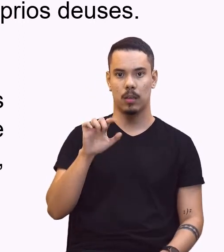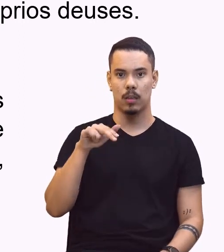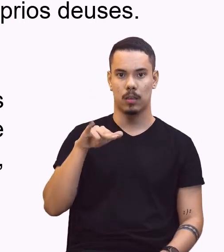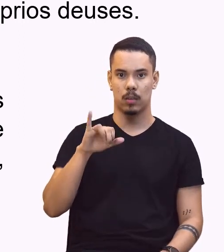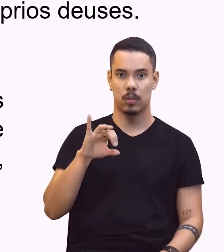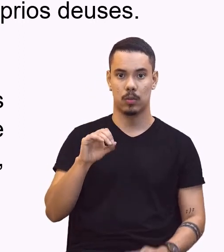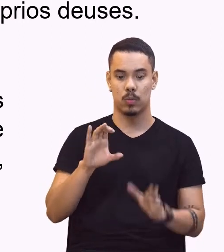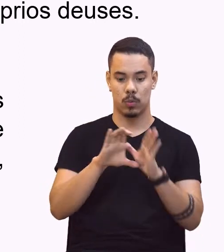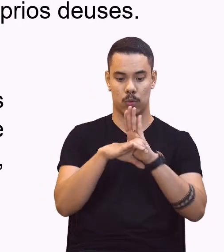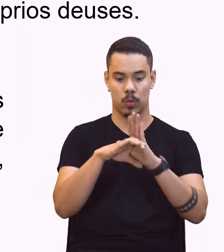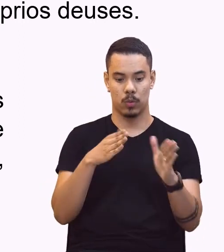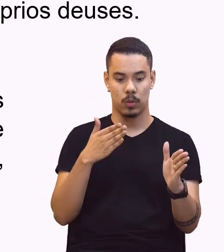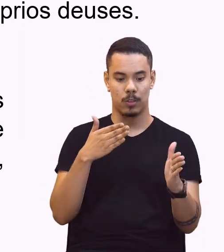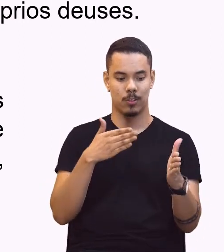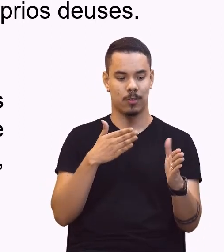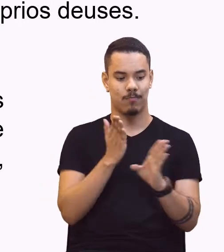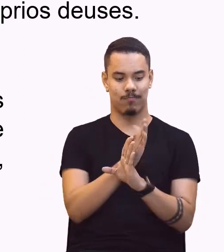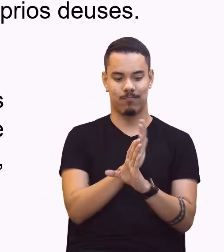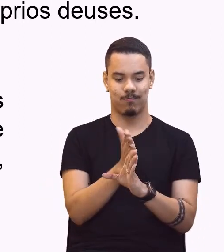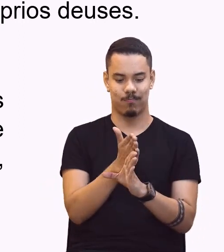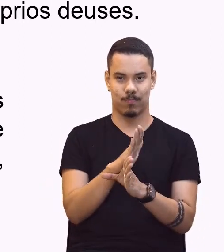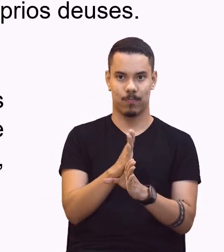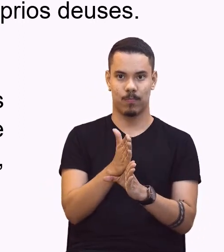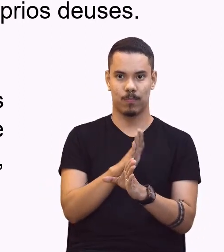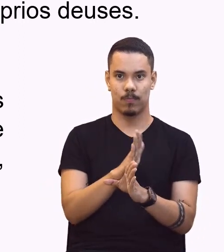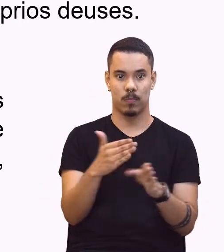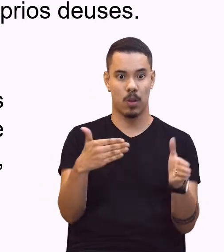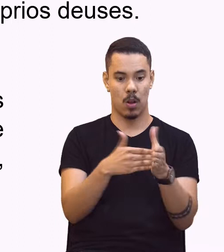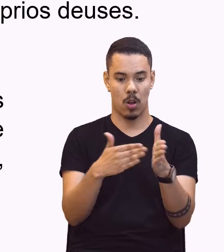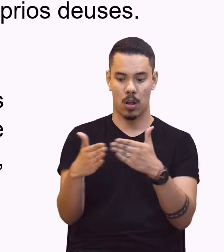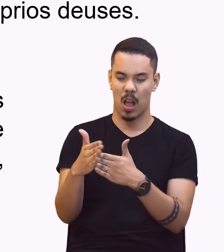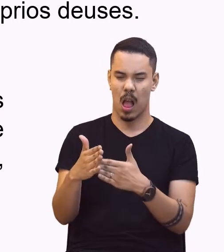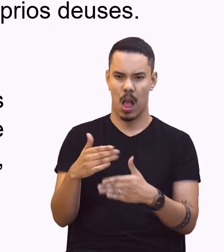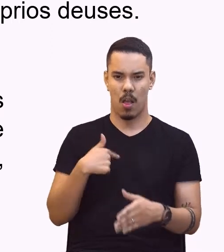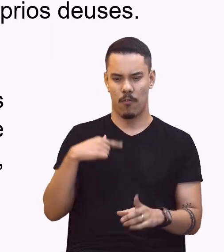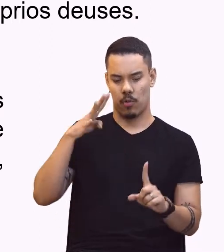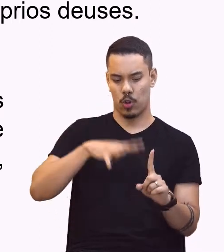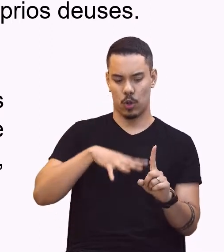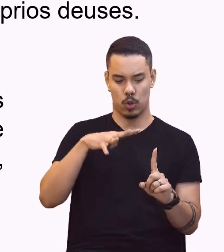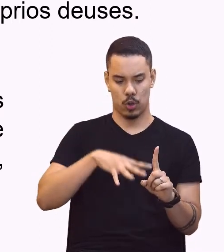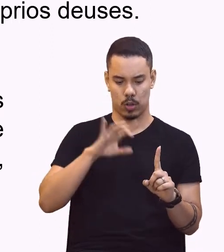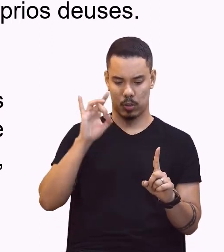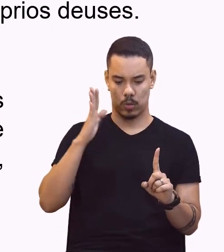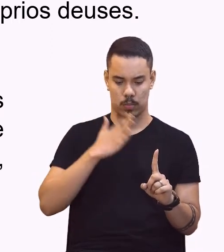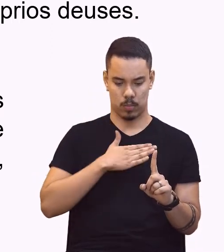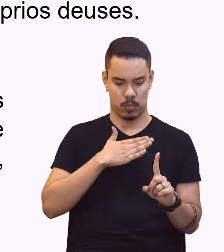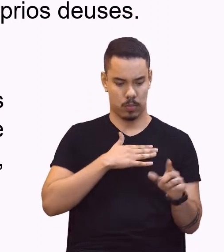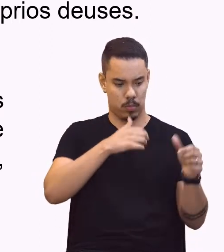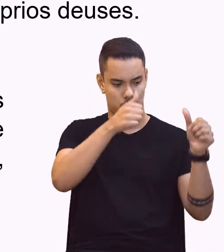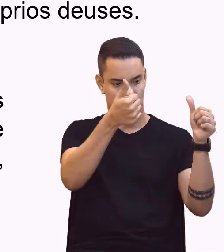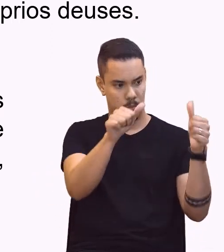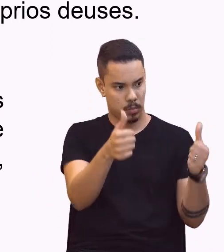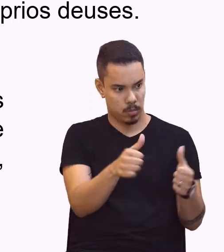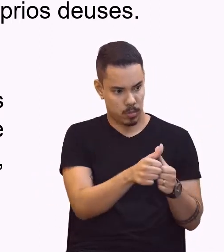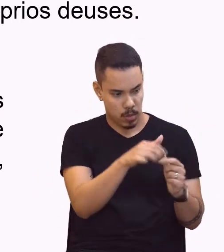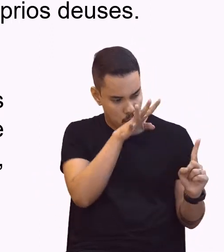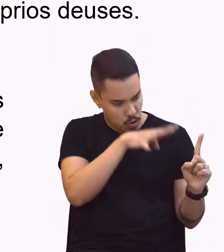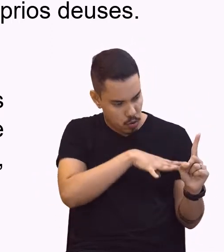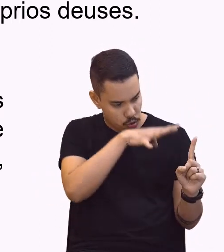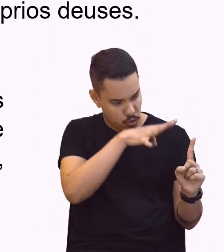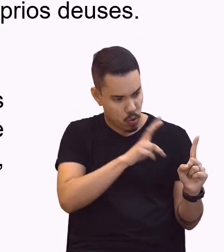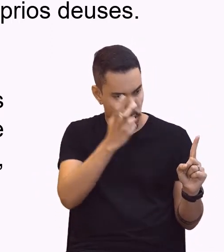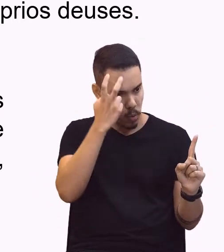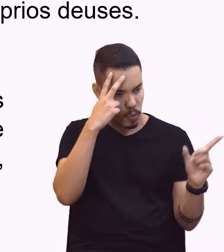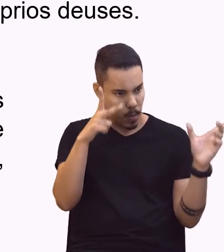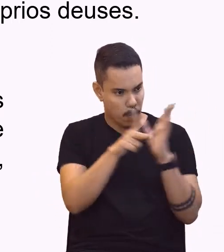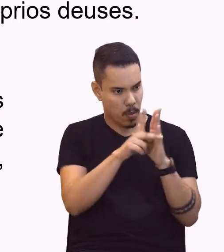de fronteiras, vamos adorar somente os nossos deuses, vamos ter somente a cultura grega,